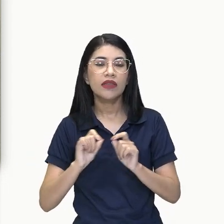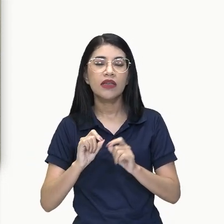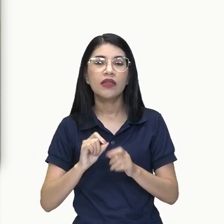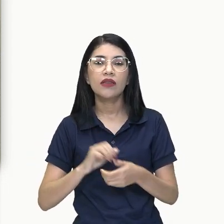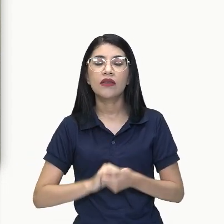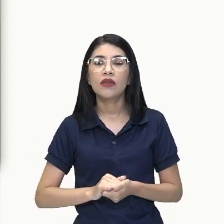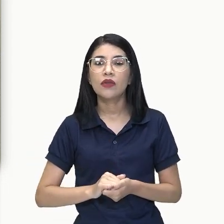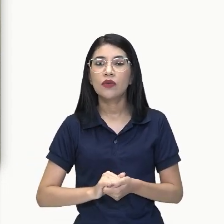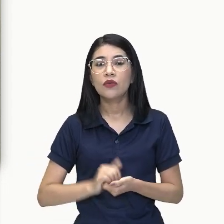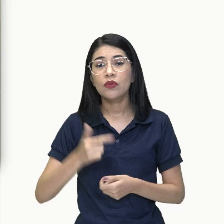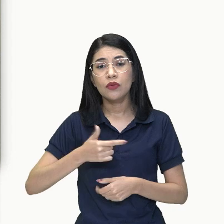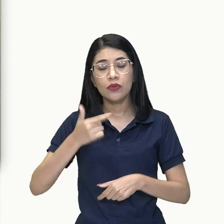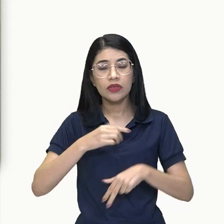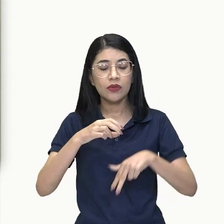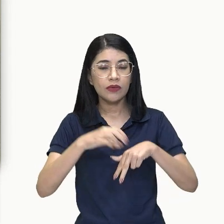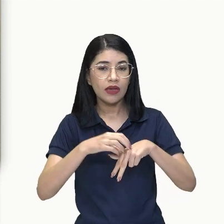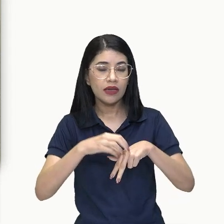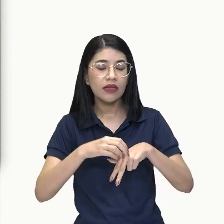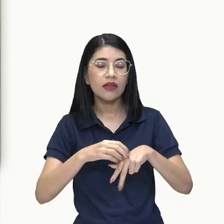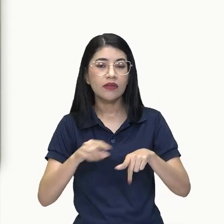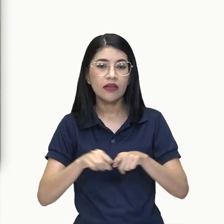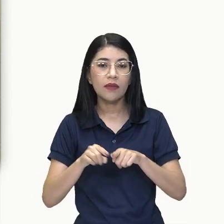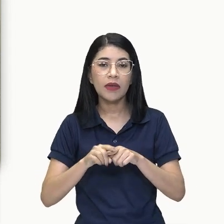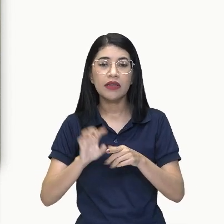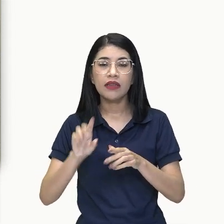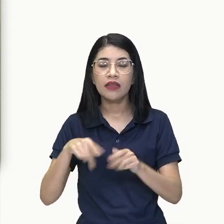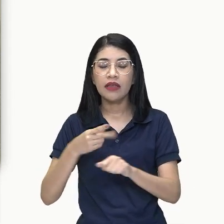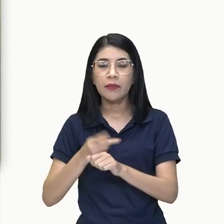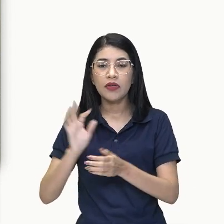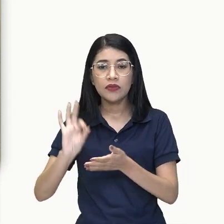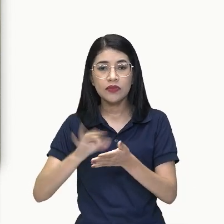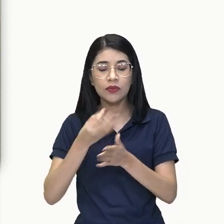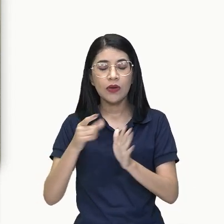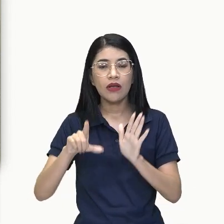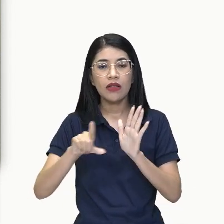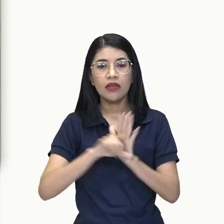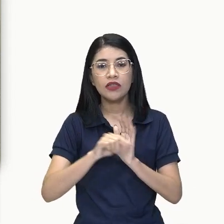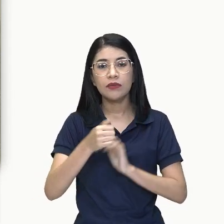Segundo Reinado, após ali a assinatura da Lei de Terras de